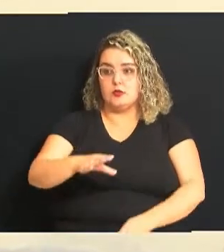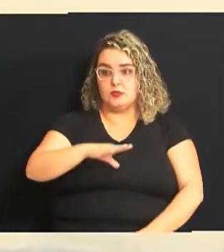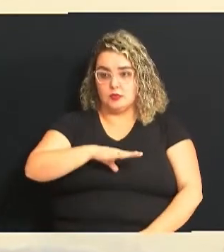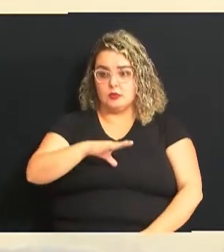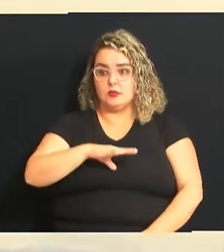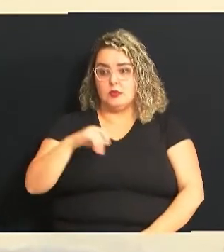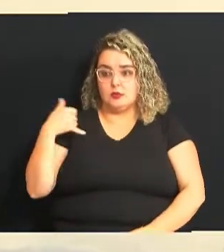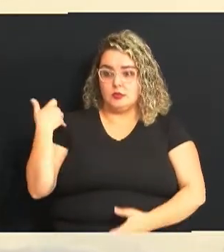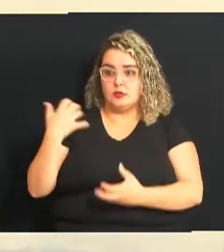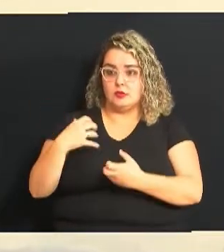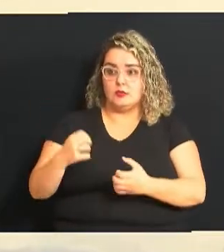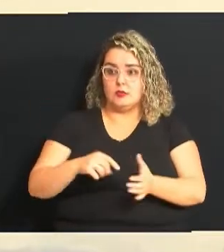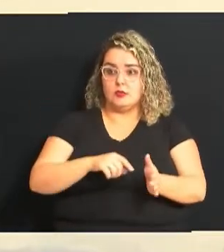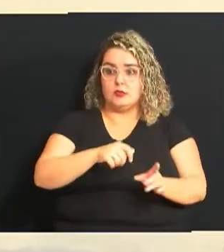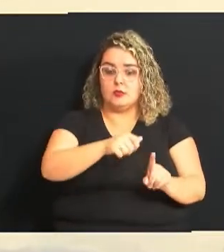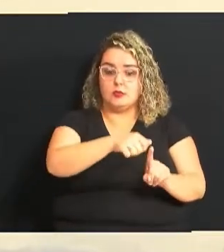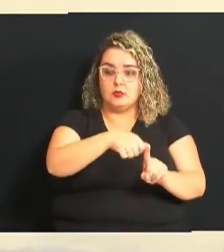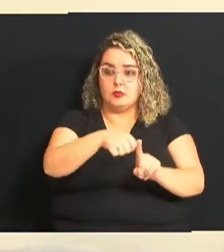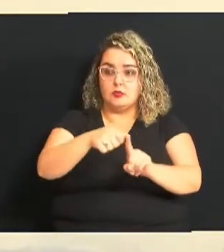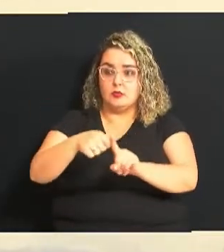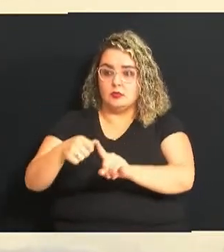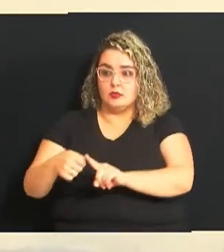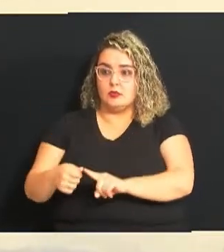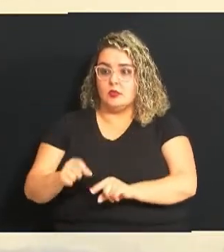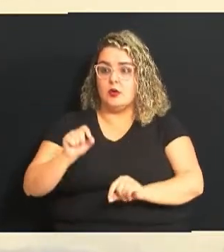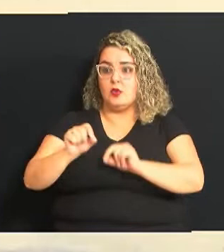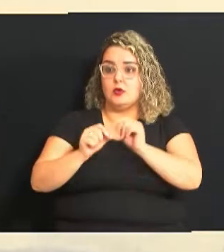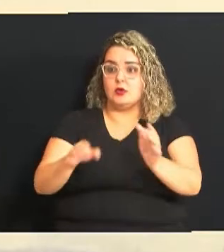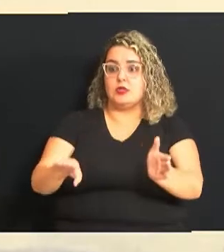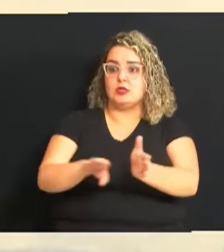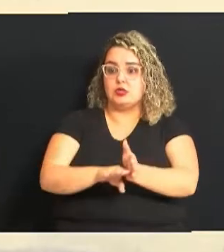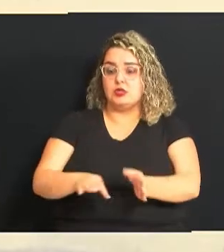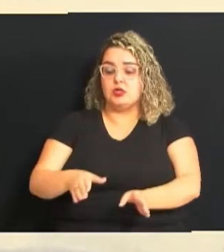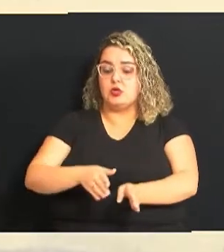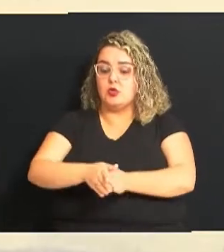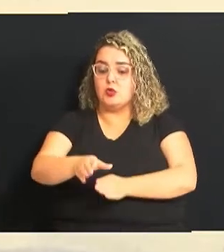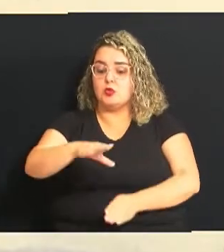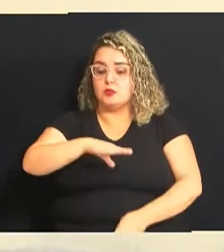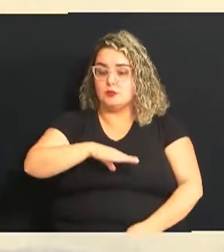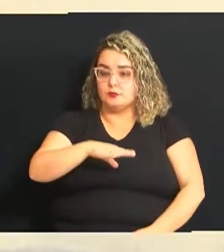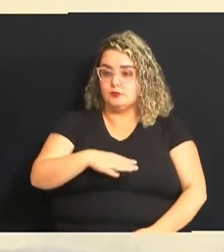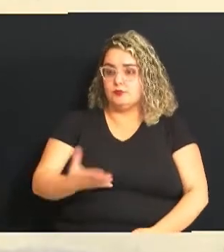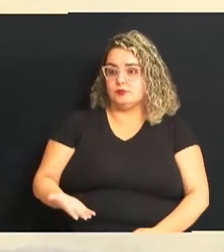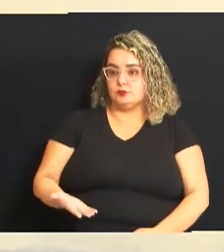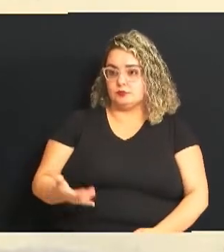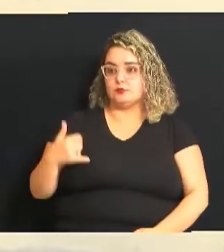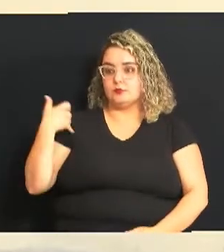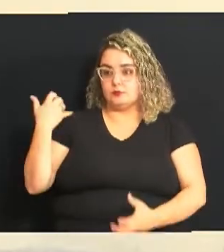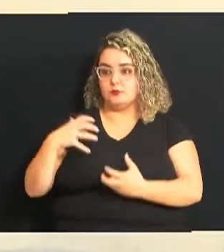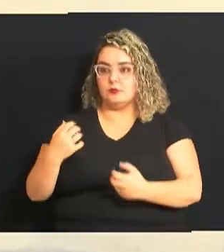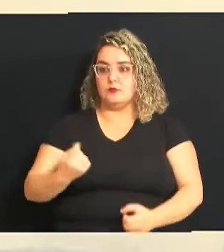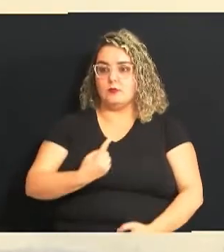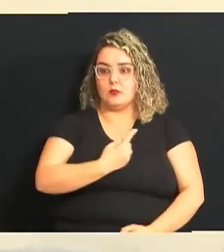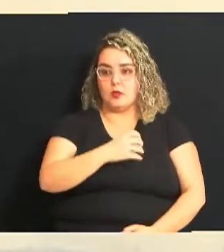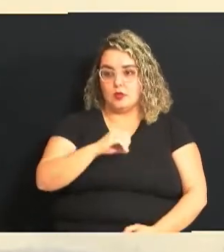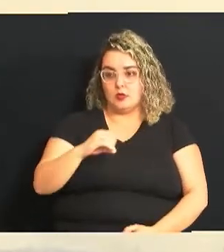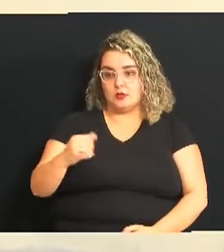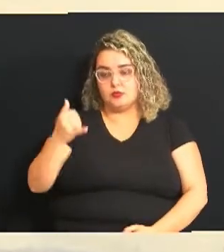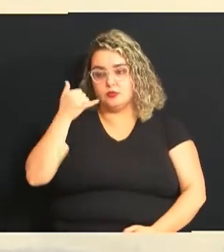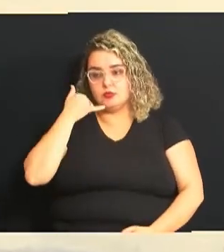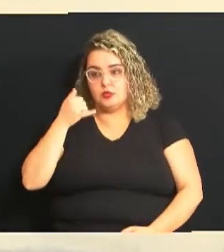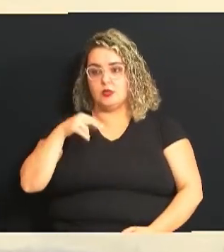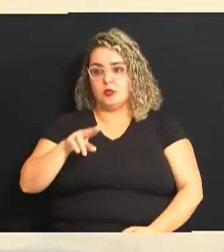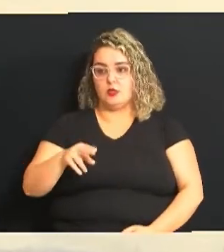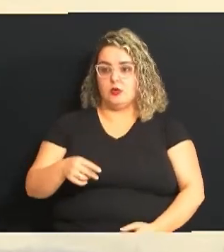estamos fazendo mensalmente o que chega ao Conselho Municipal do Idoso, pelo Disque 100 ou através de